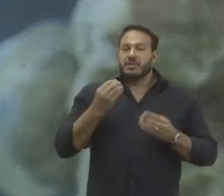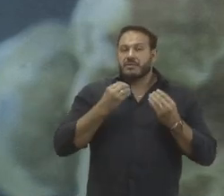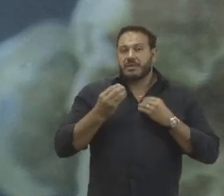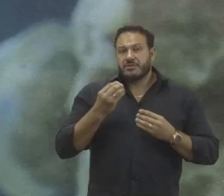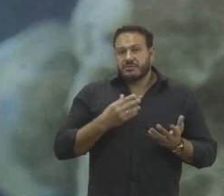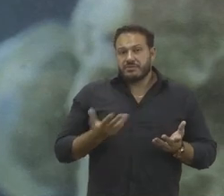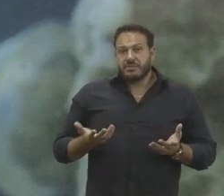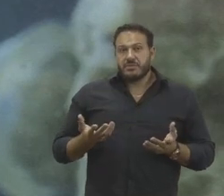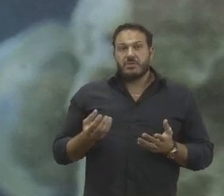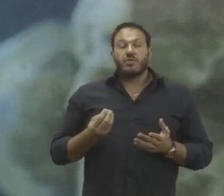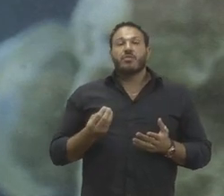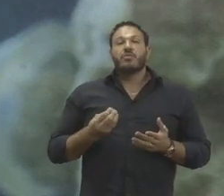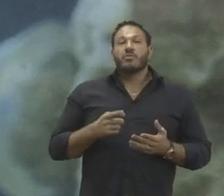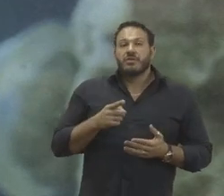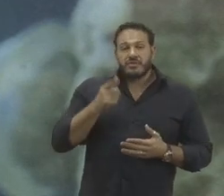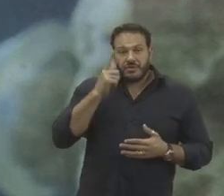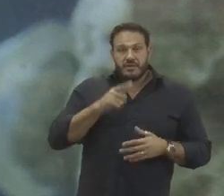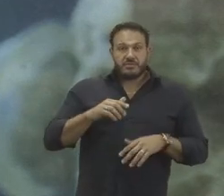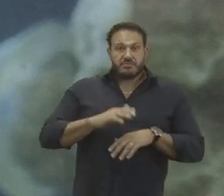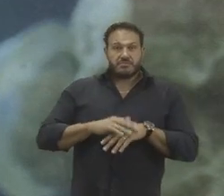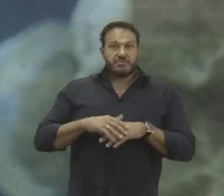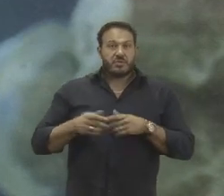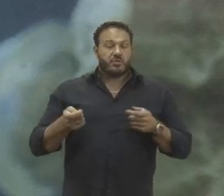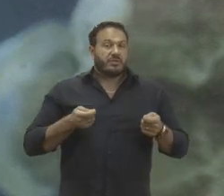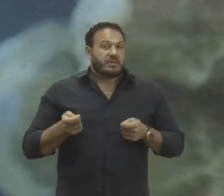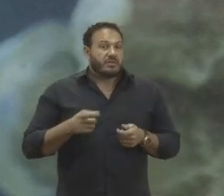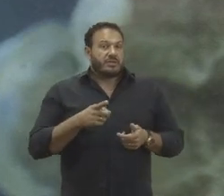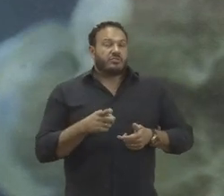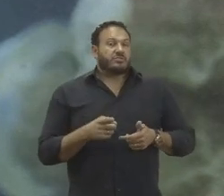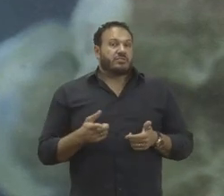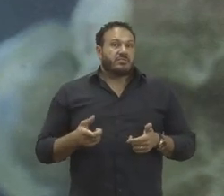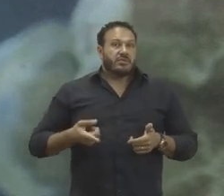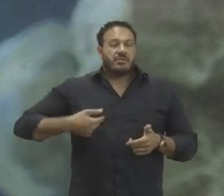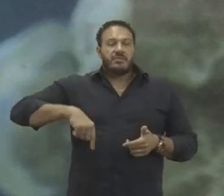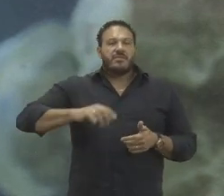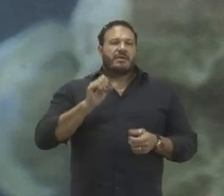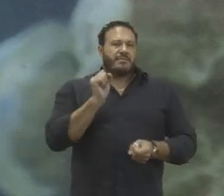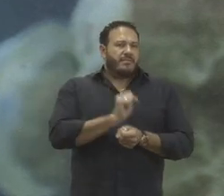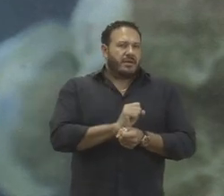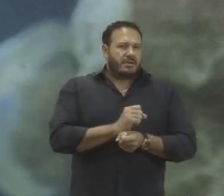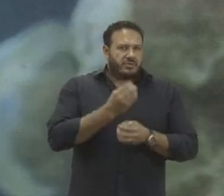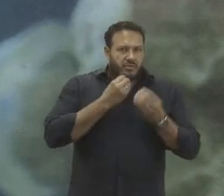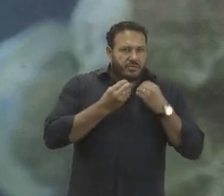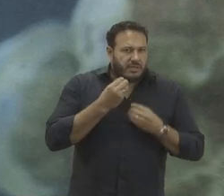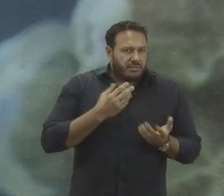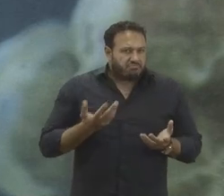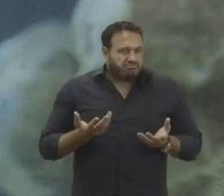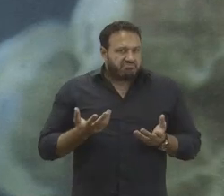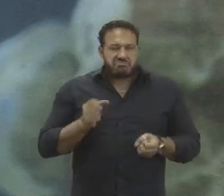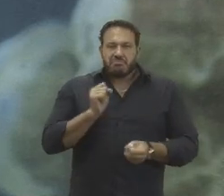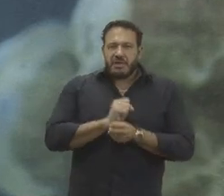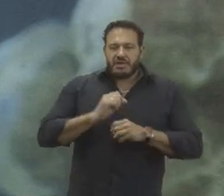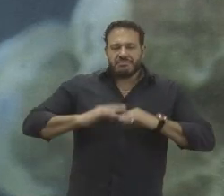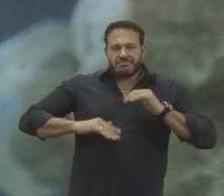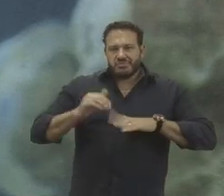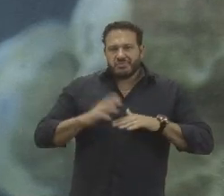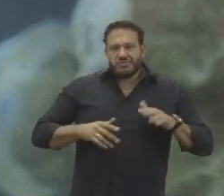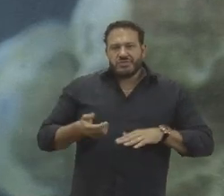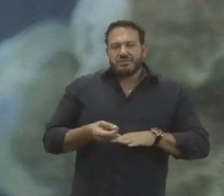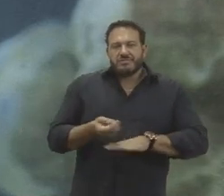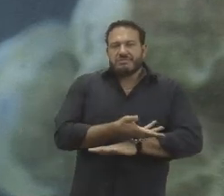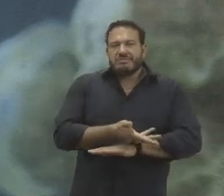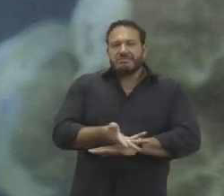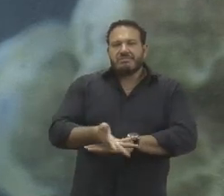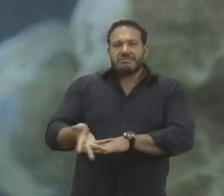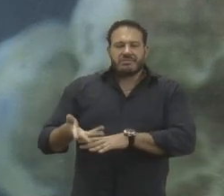faz para conter isso né você diz ah vamos parar de comer vamos parar de produzir alimento Eh